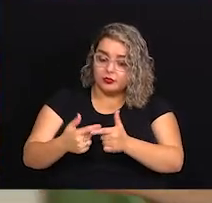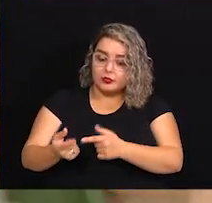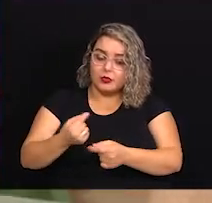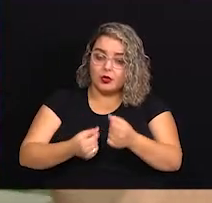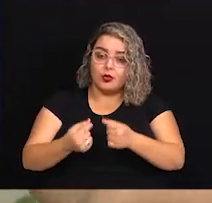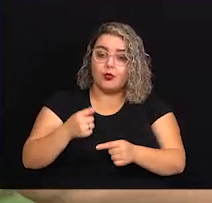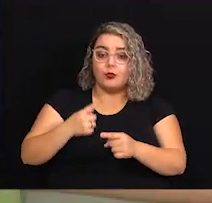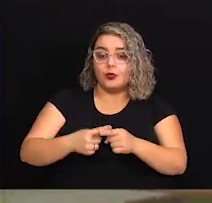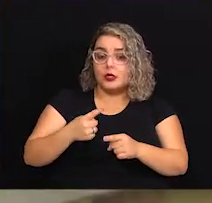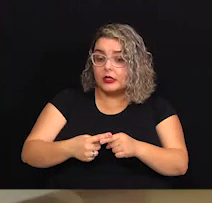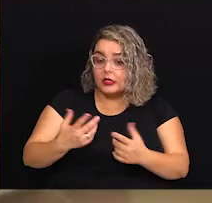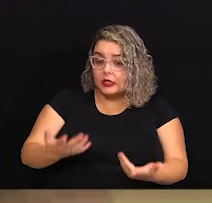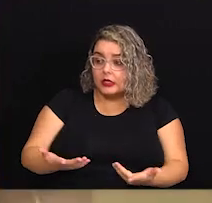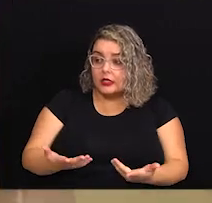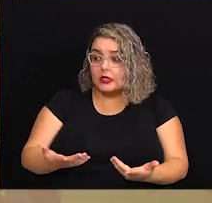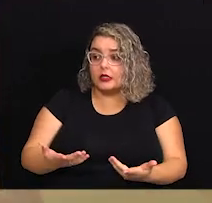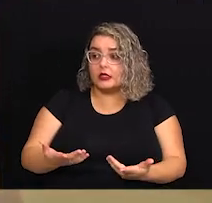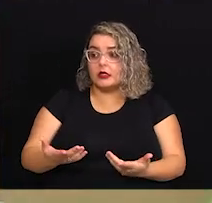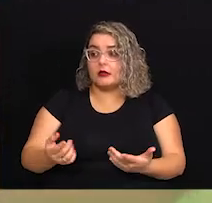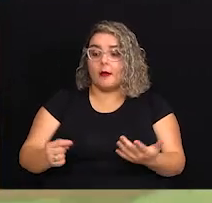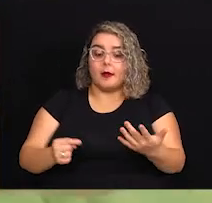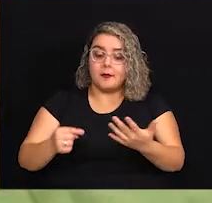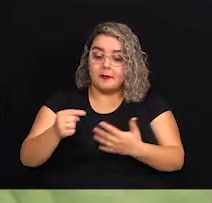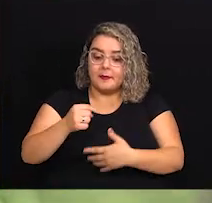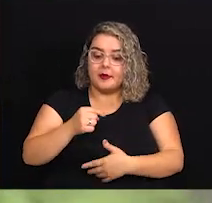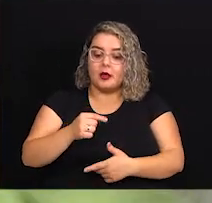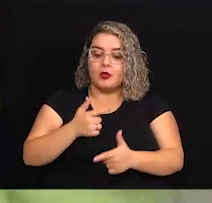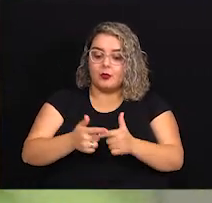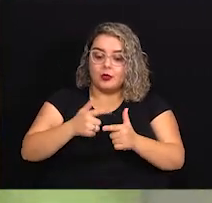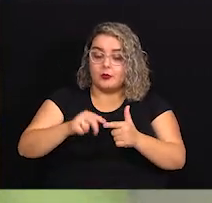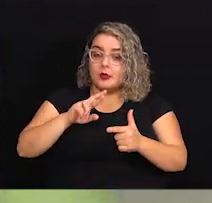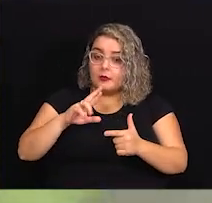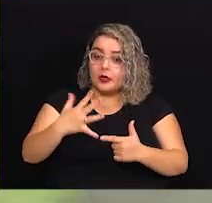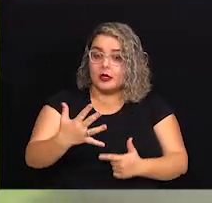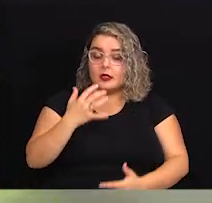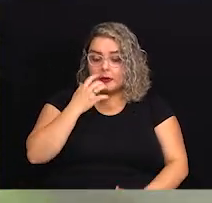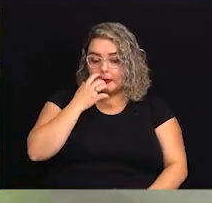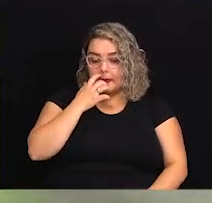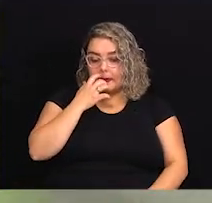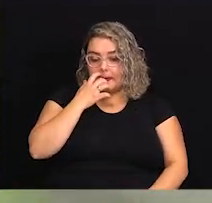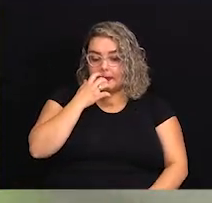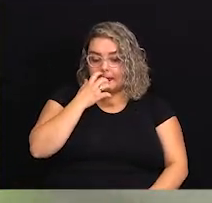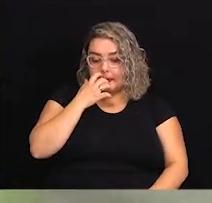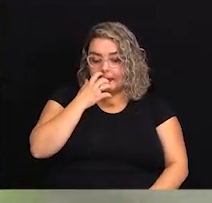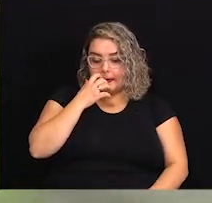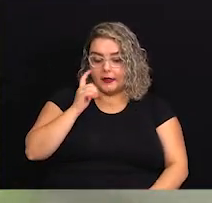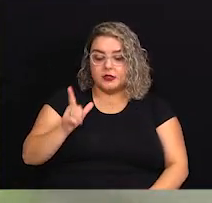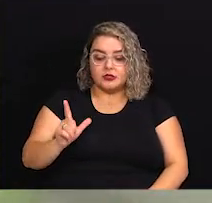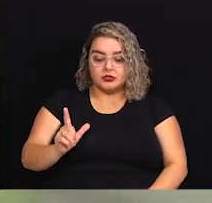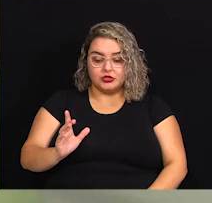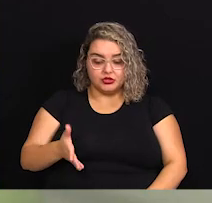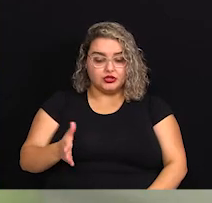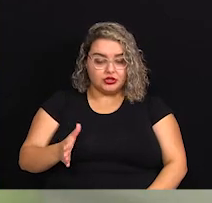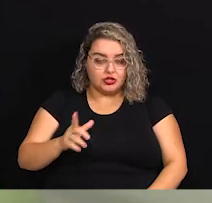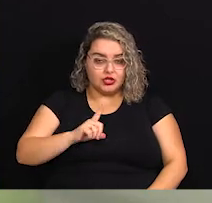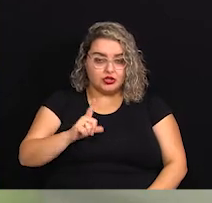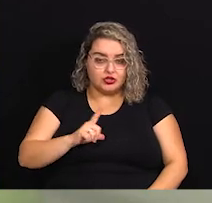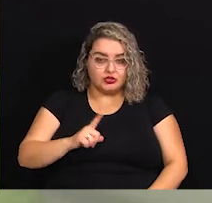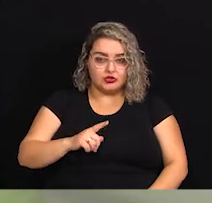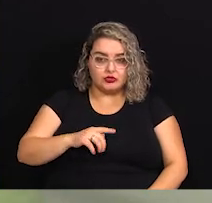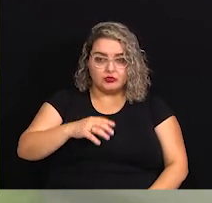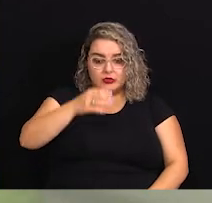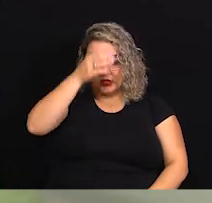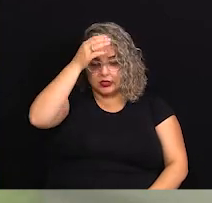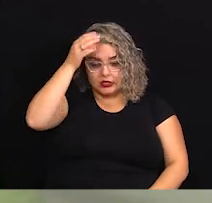financeiros dela. Porque no ímpeto de resolver o problema, já tive clientes assim, que no desespero, às vezes